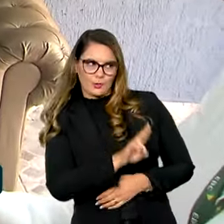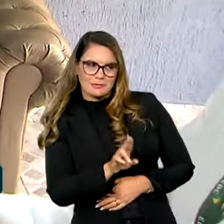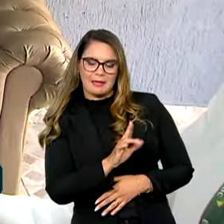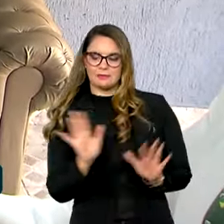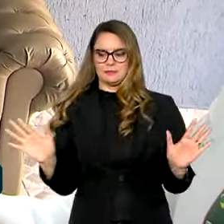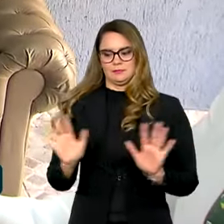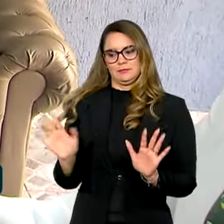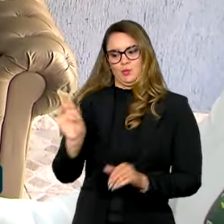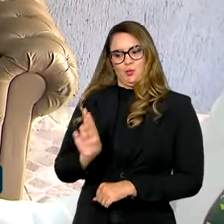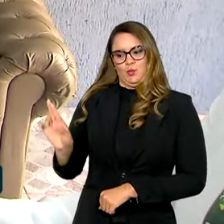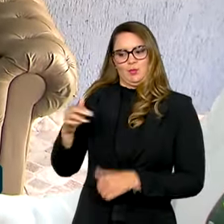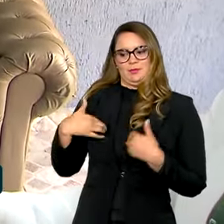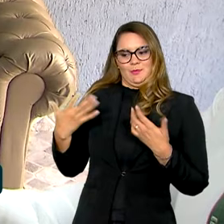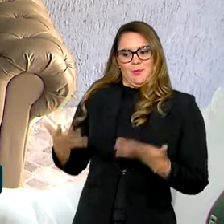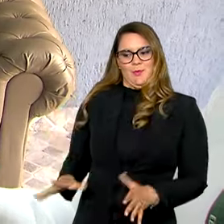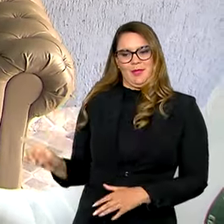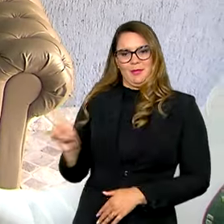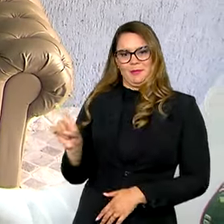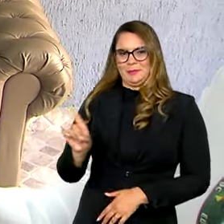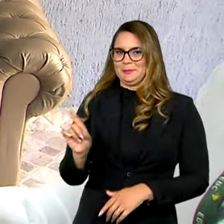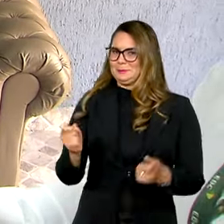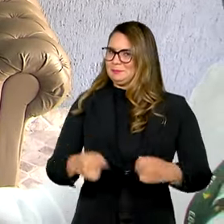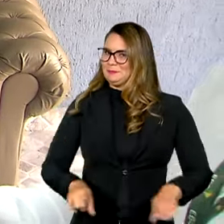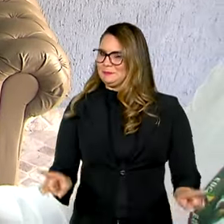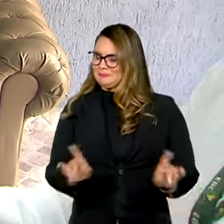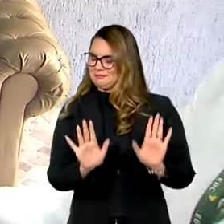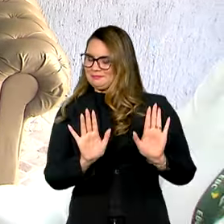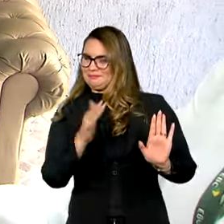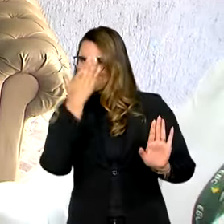não não usar não quero não não preciso não vou querer não obrigado